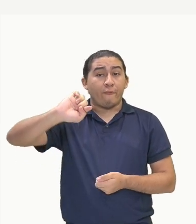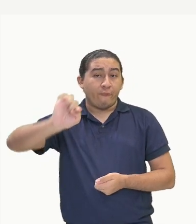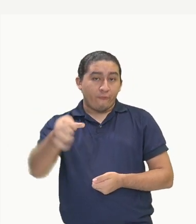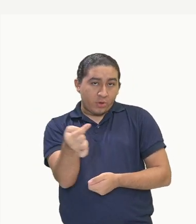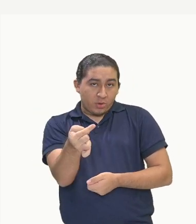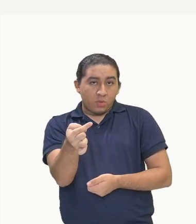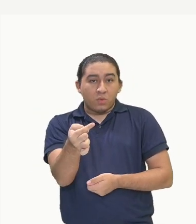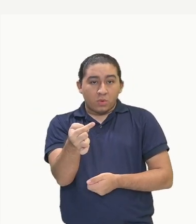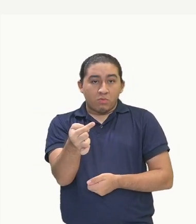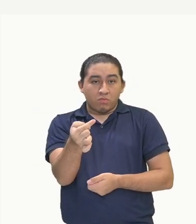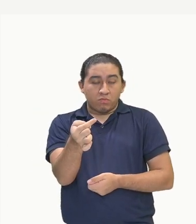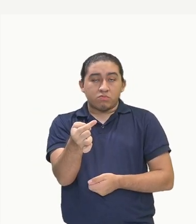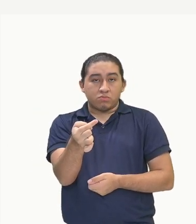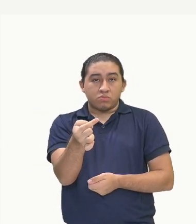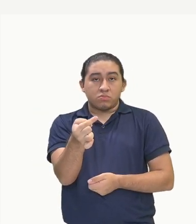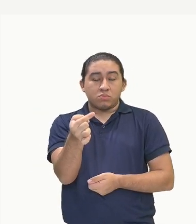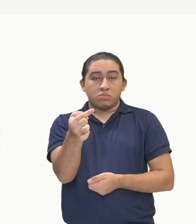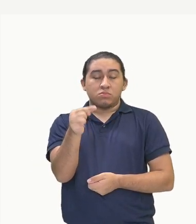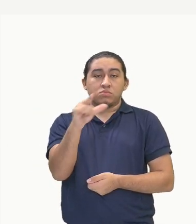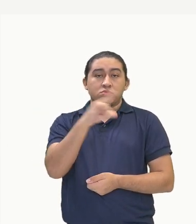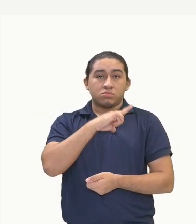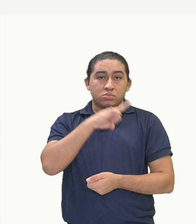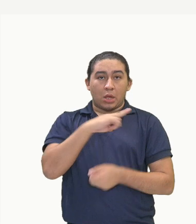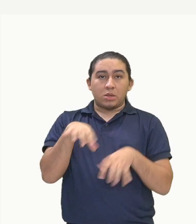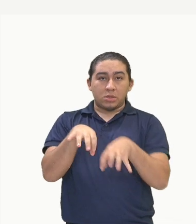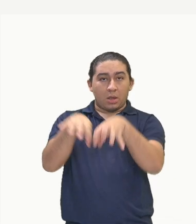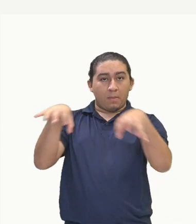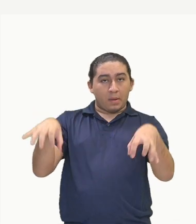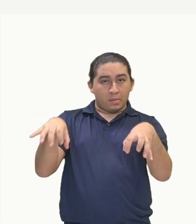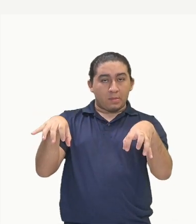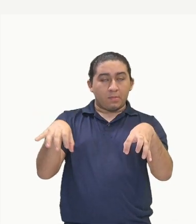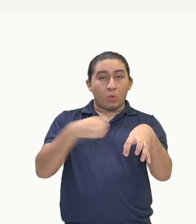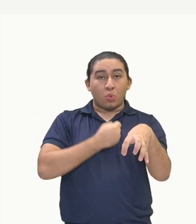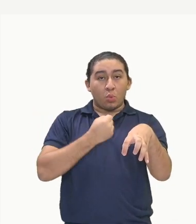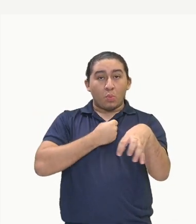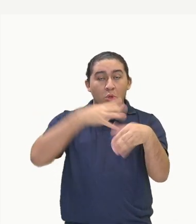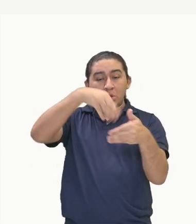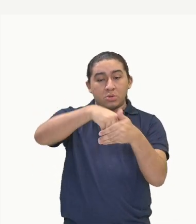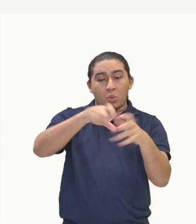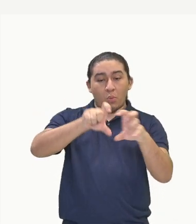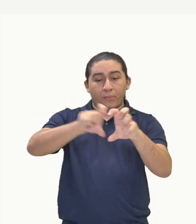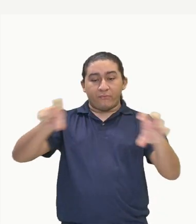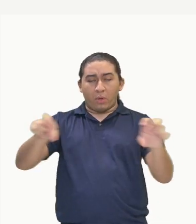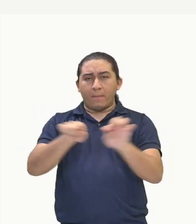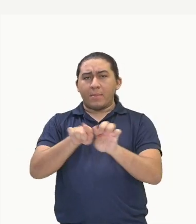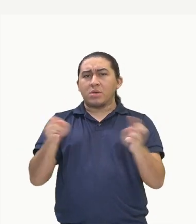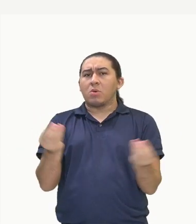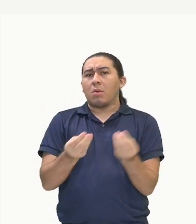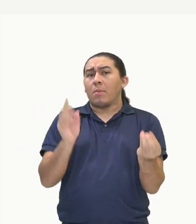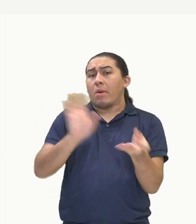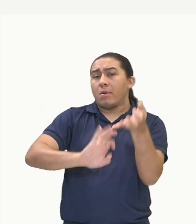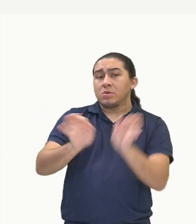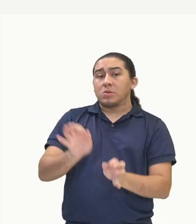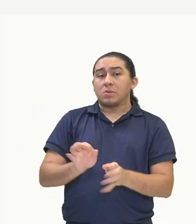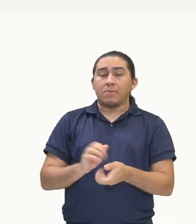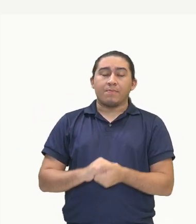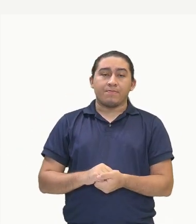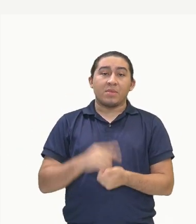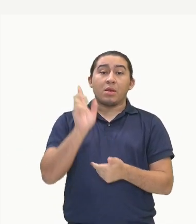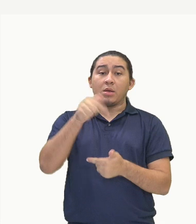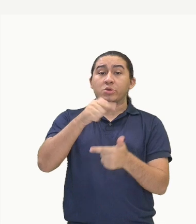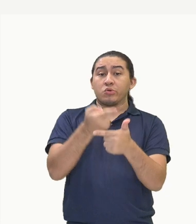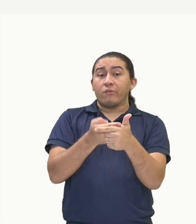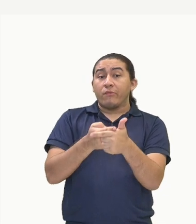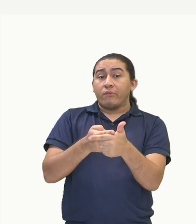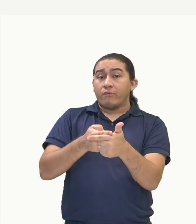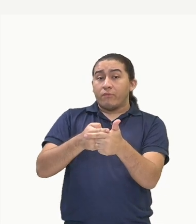unidades inteiras das partes decimais. E como nós faremos isso? Nós vamos fazer a divisão.